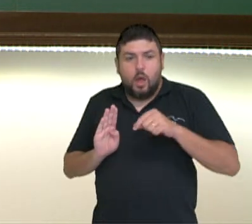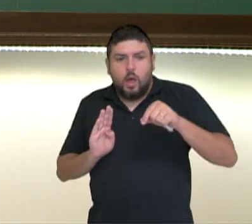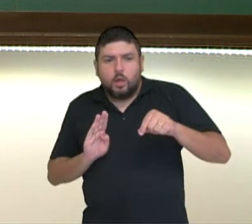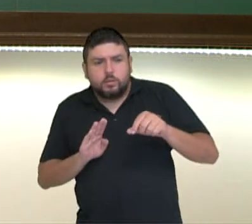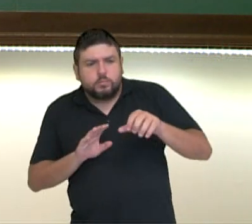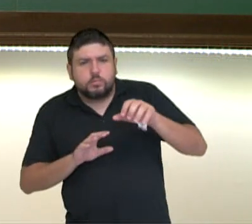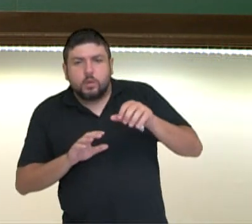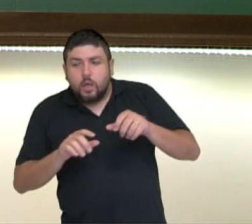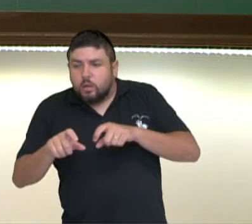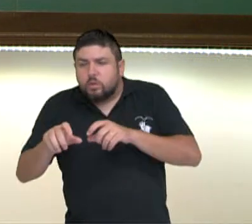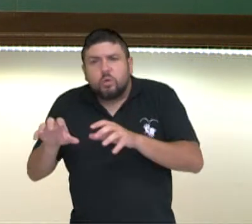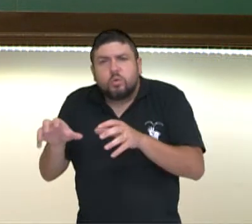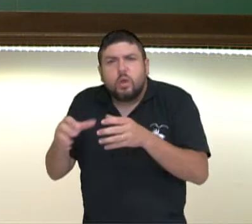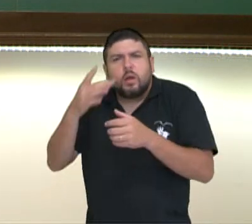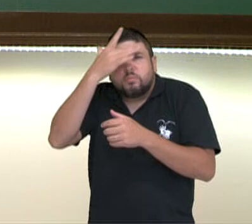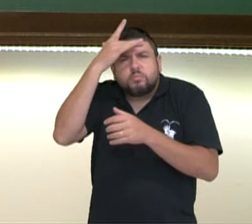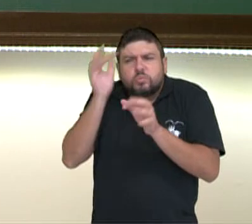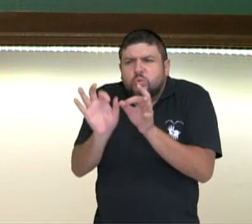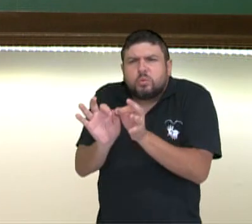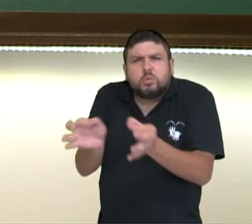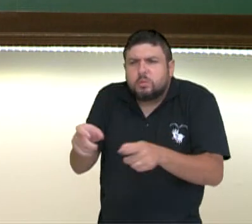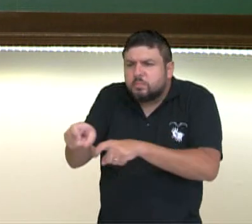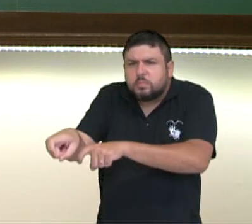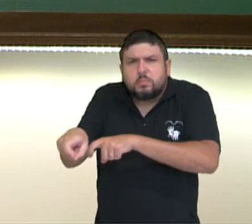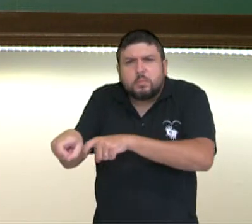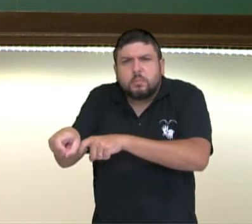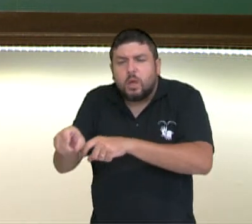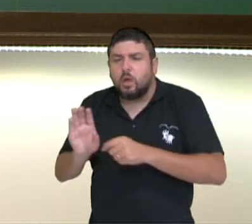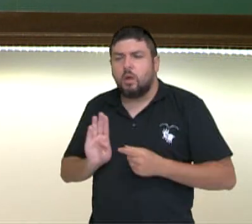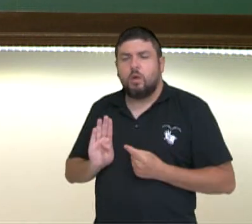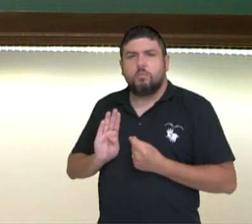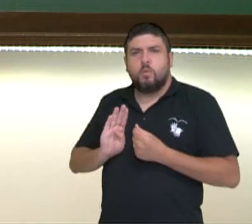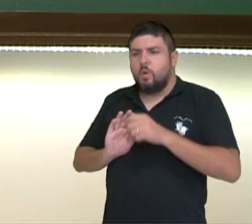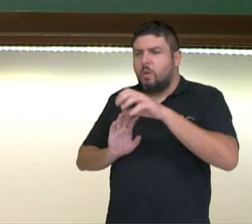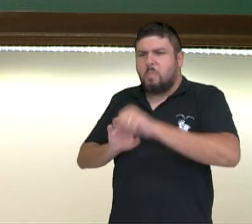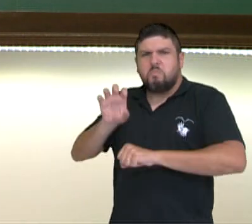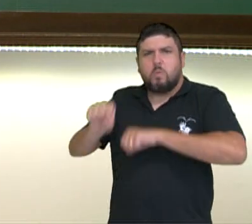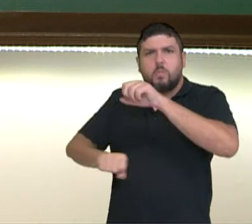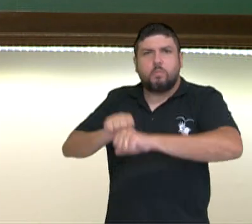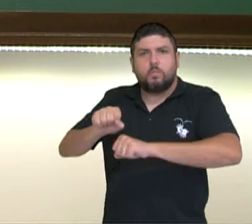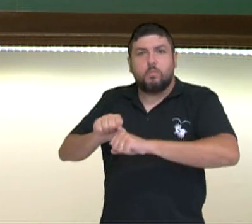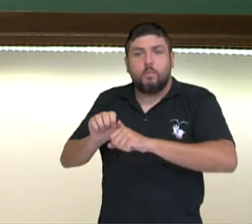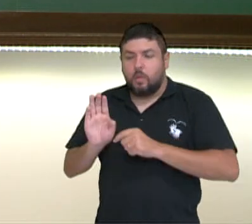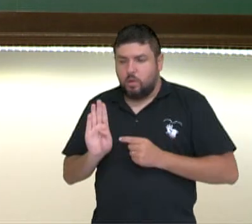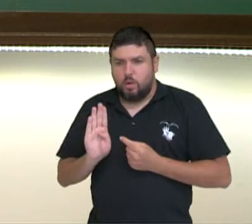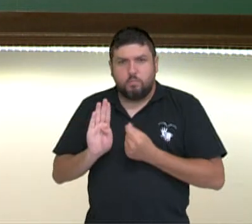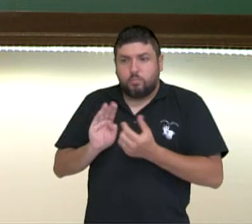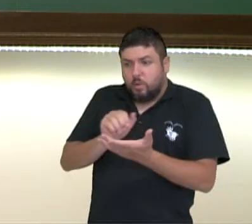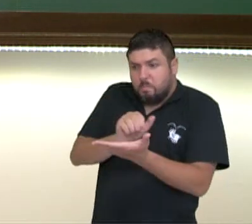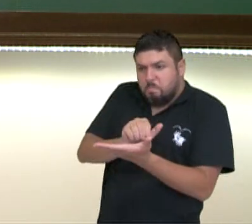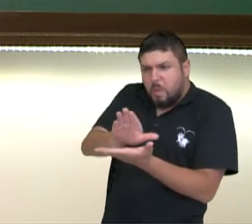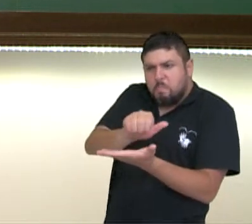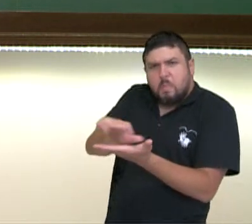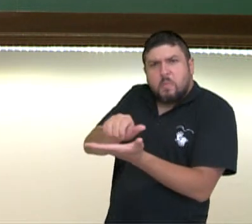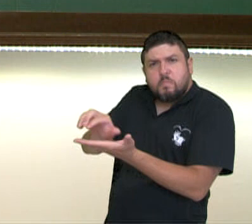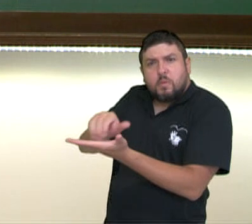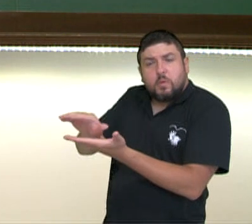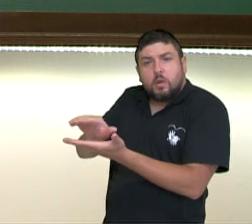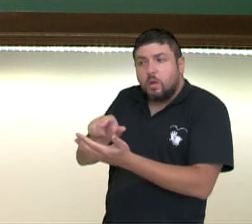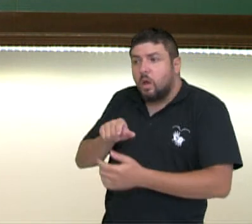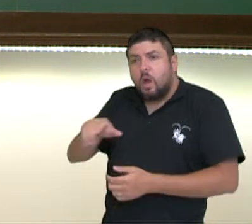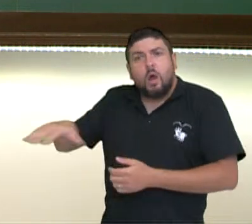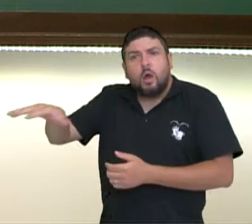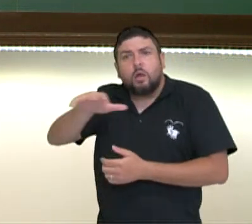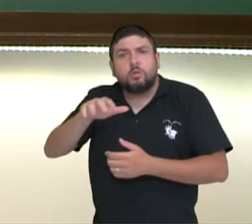viviam. Esses camponeses, eles vão ser expulsos das terras e não vão ter onde trabalhar, não vão ter